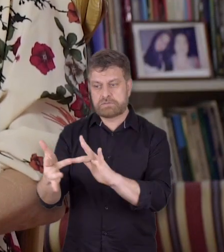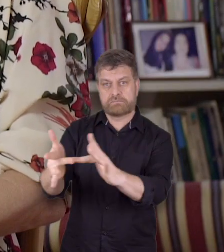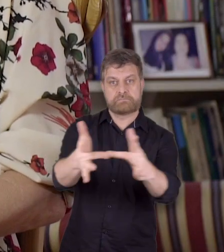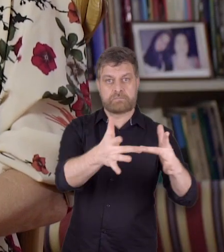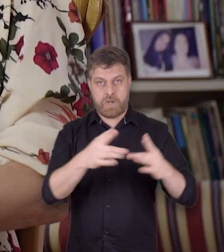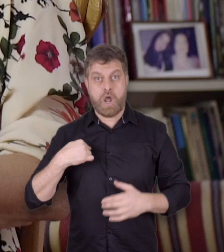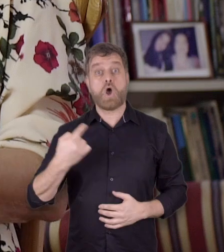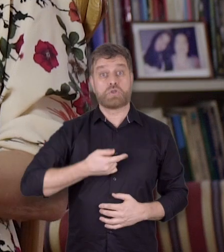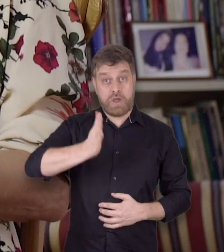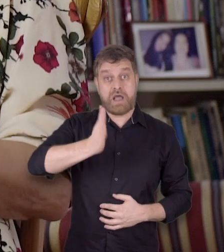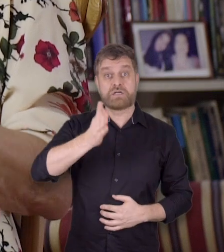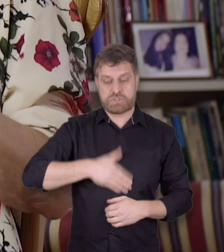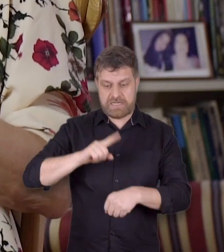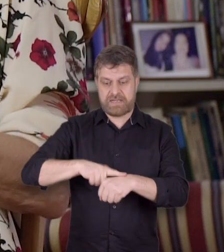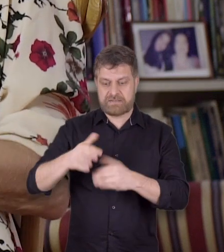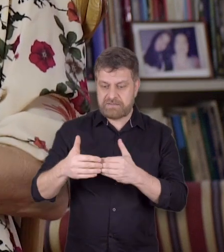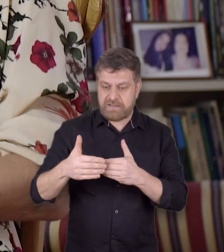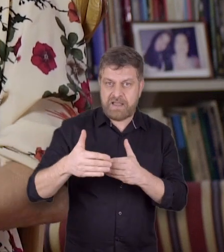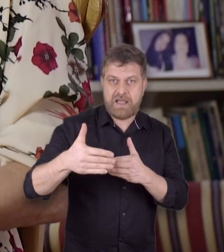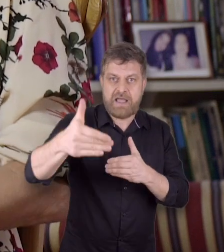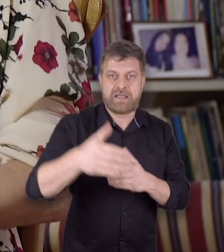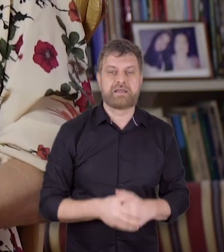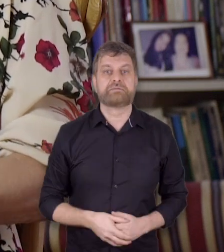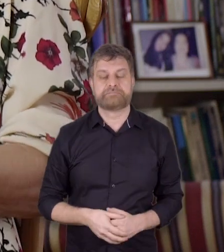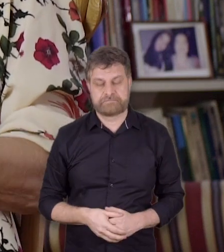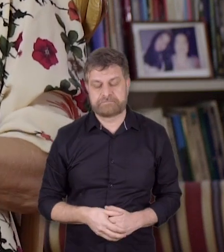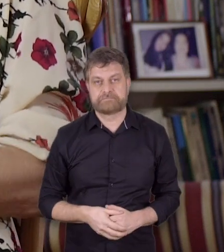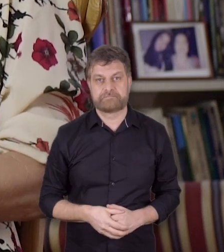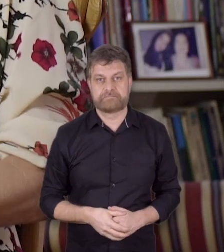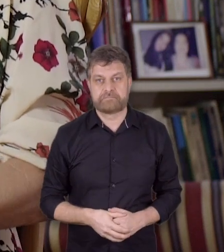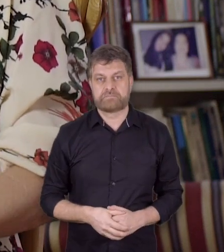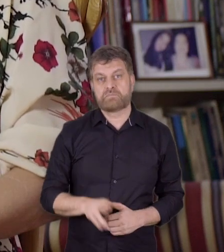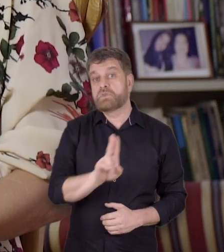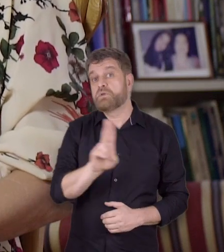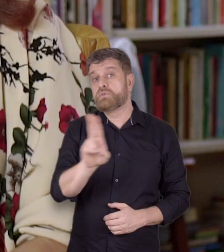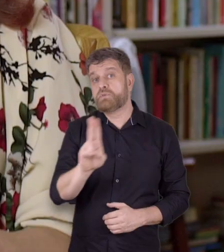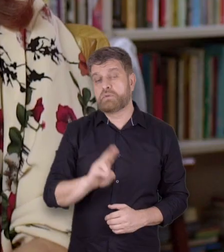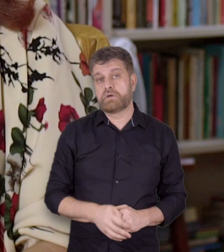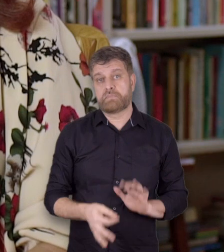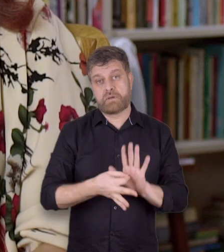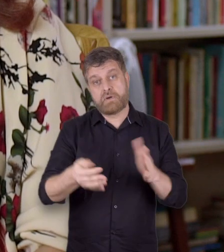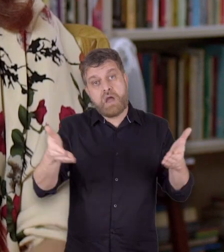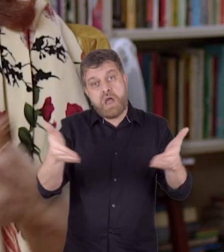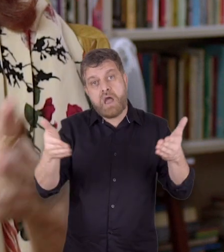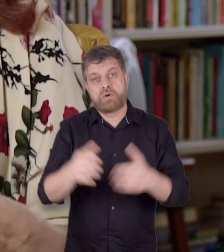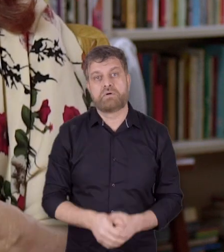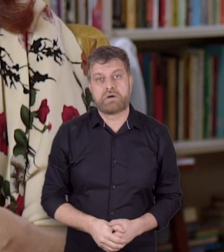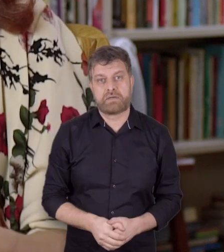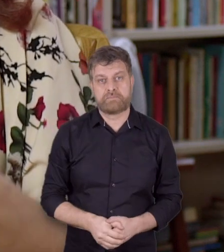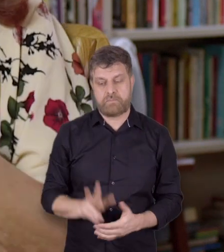já estamos entrando numa segunda era que eu chamo de neo-humano,